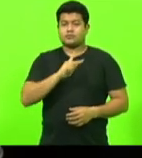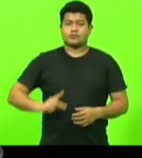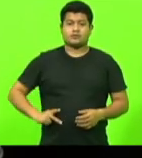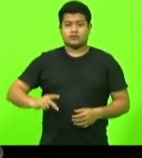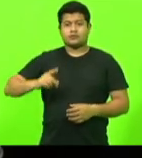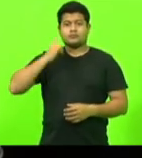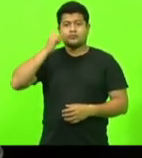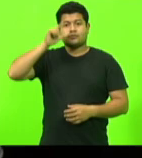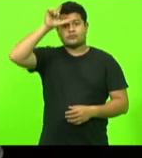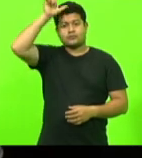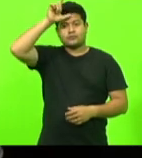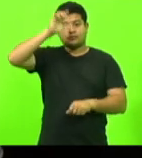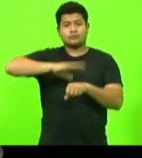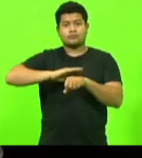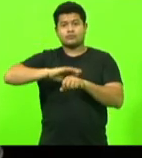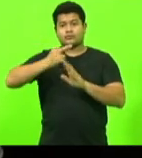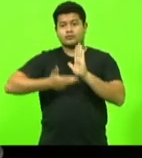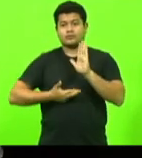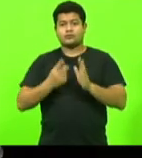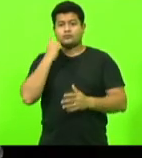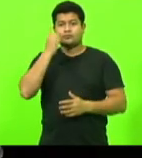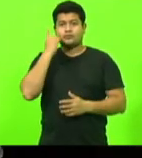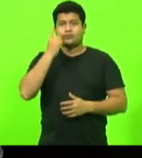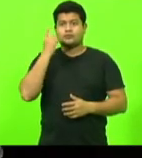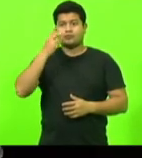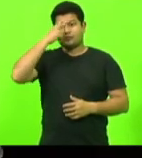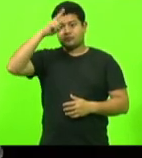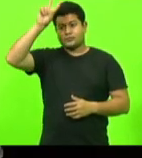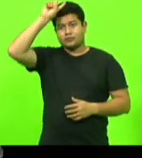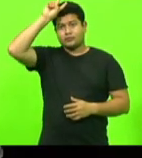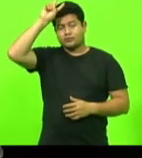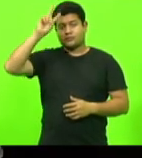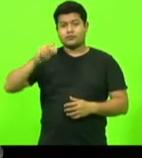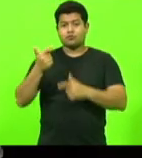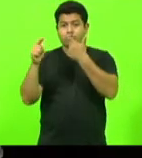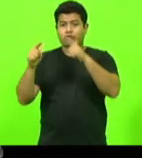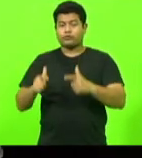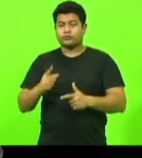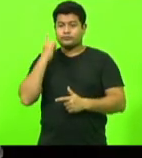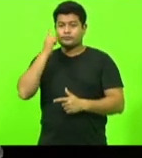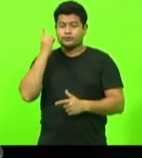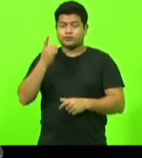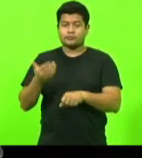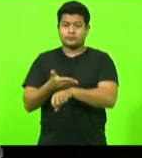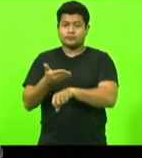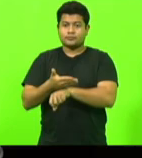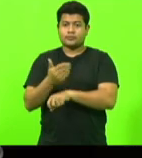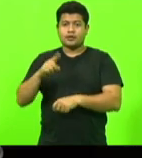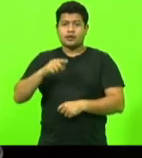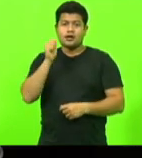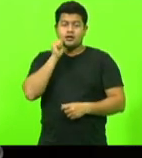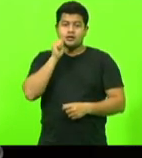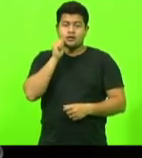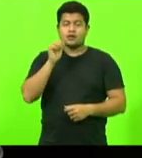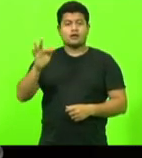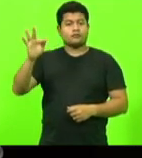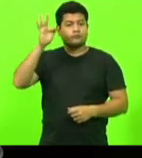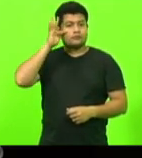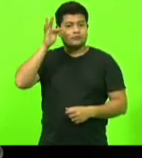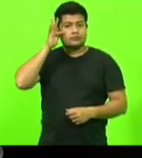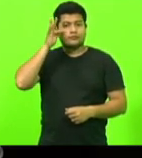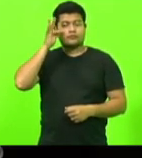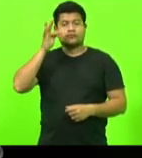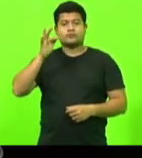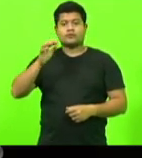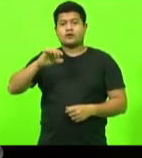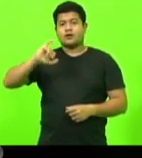Lima e relatoria do deputado Vicente Caropreso e demais integrantes, deputada Ana Campagnolo, deputado Fernando Crelli, deputado Jardim